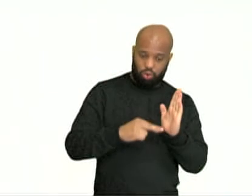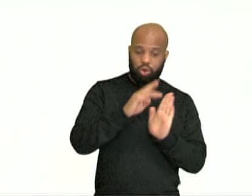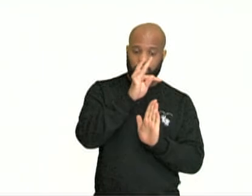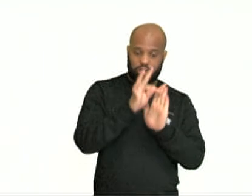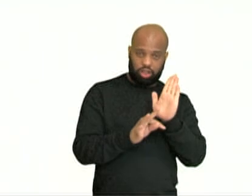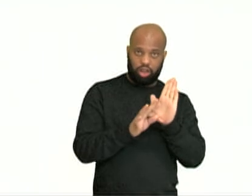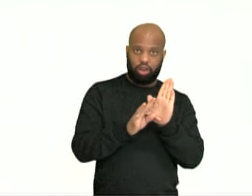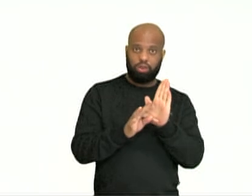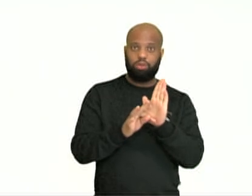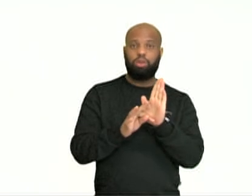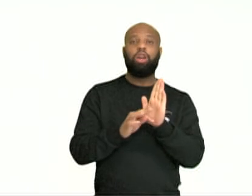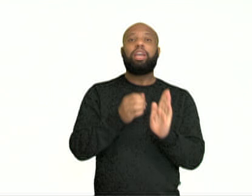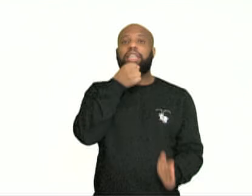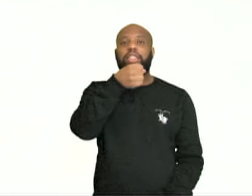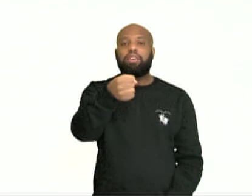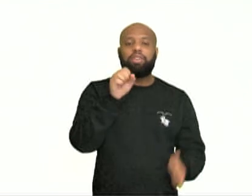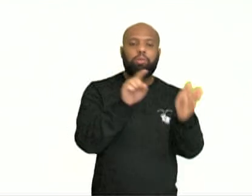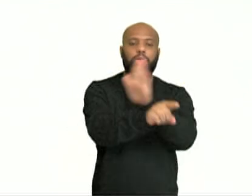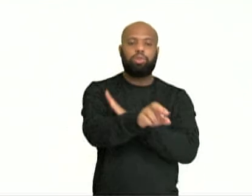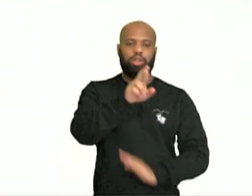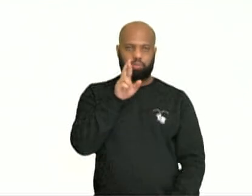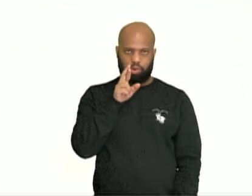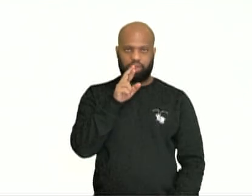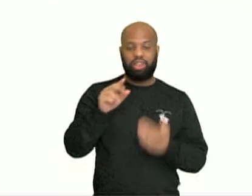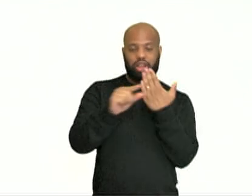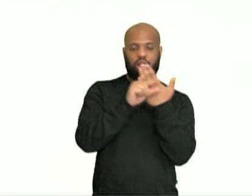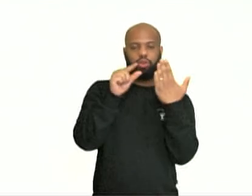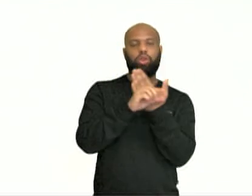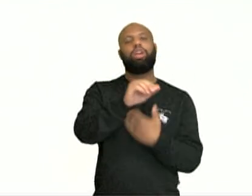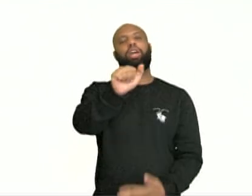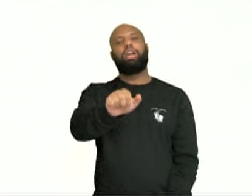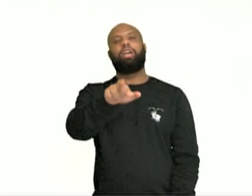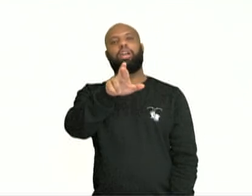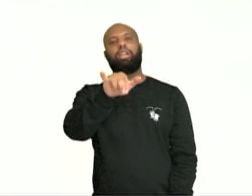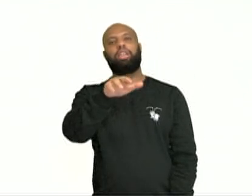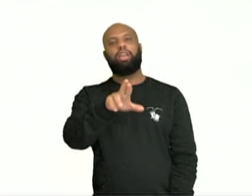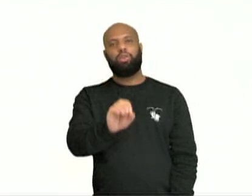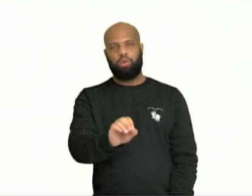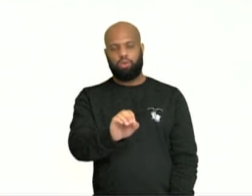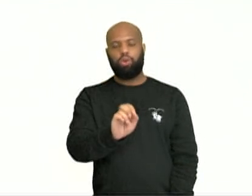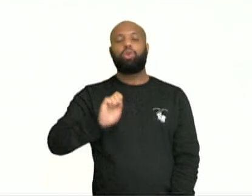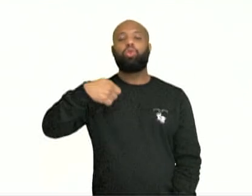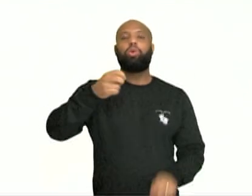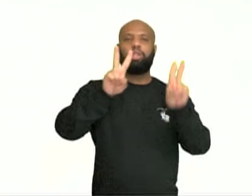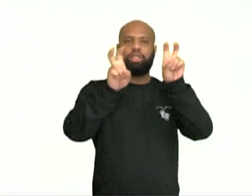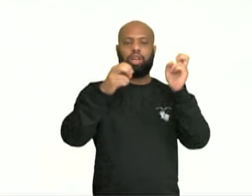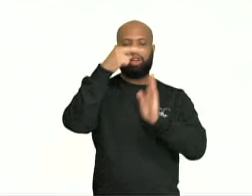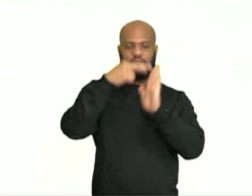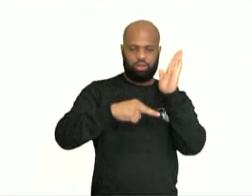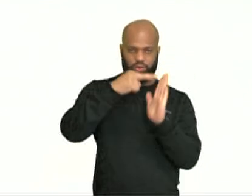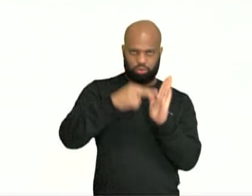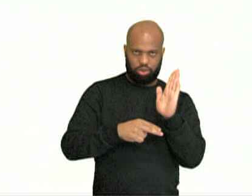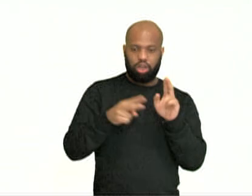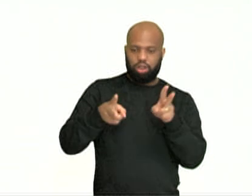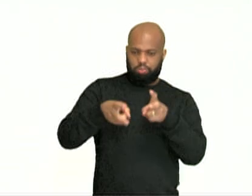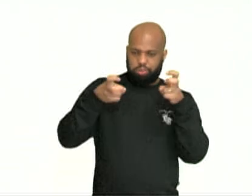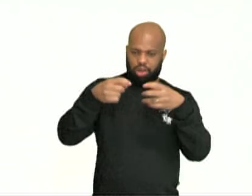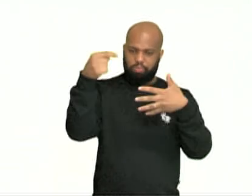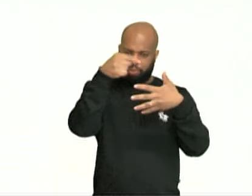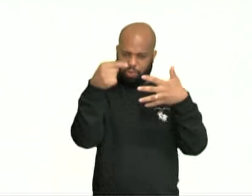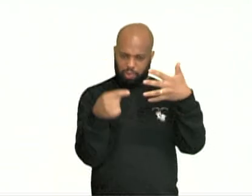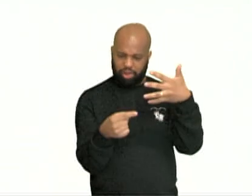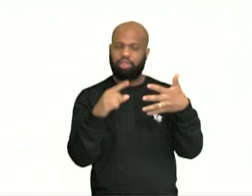de uma entrevista de Ariano Suassuna sobre que tema? Leitura. Nós reconhecemos os elementos da